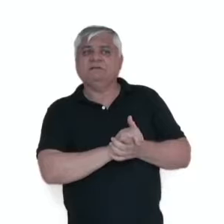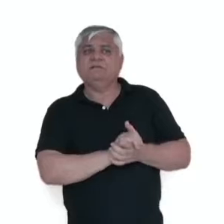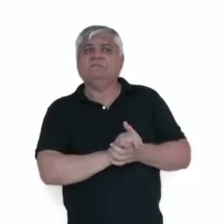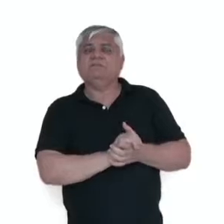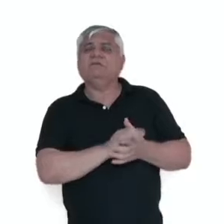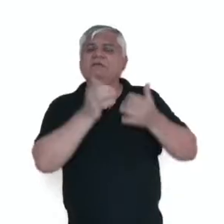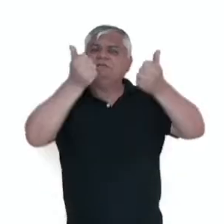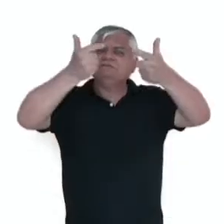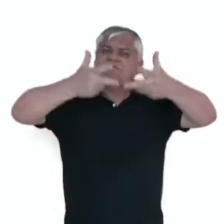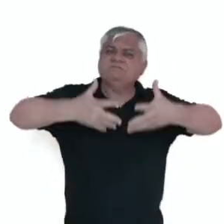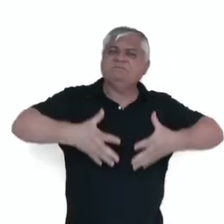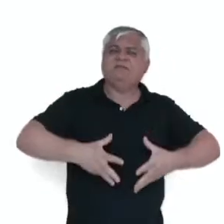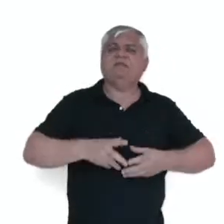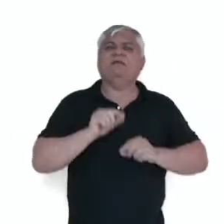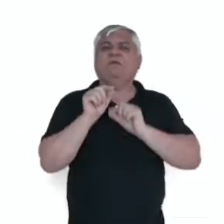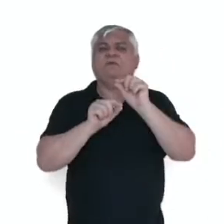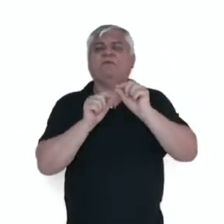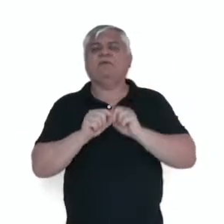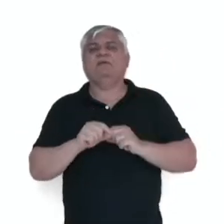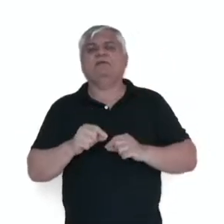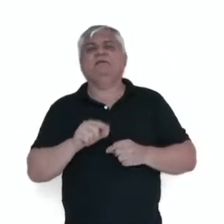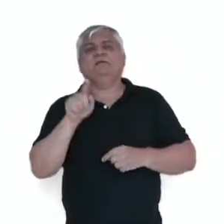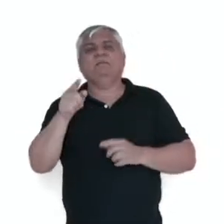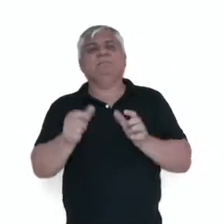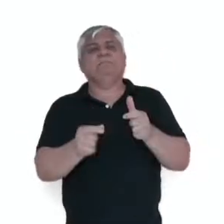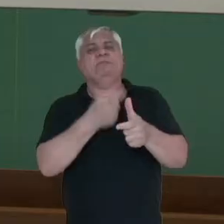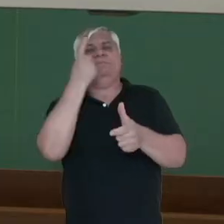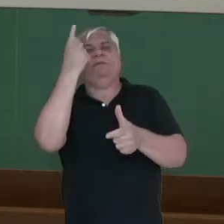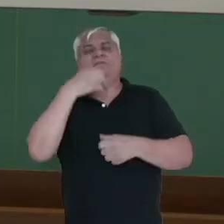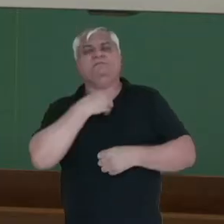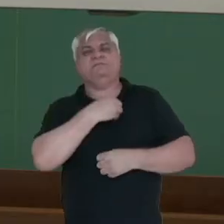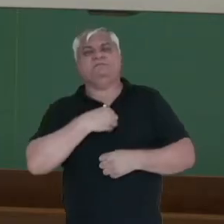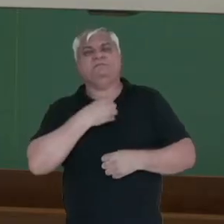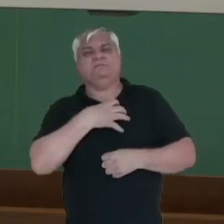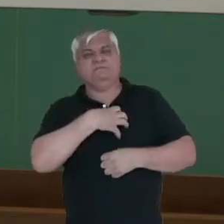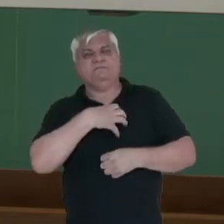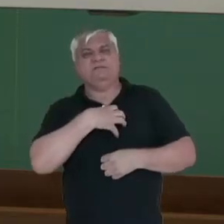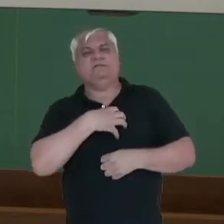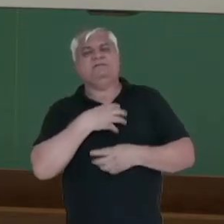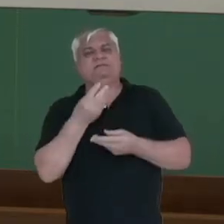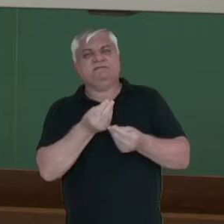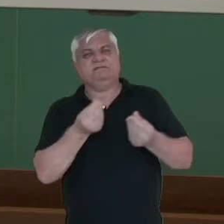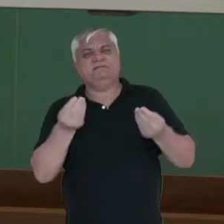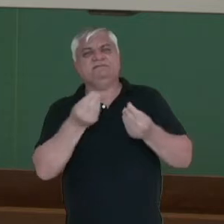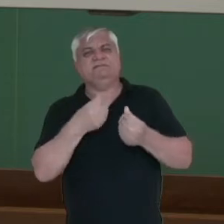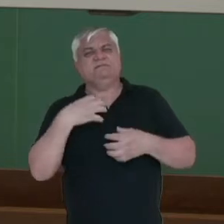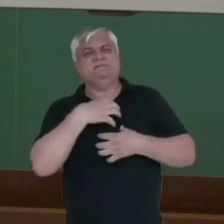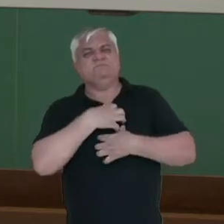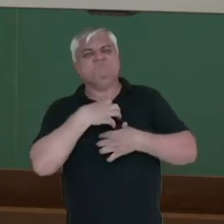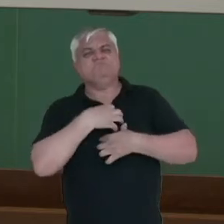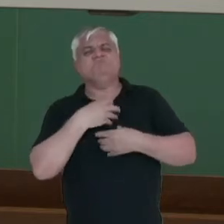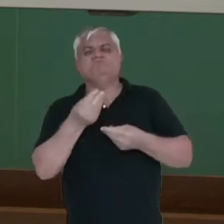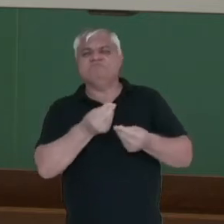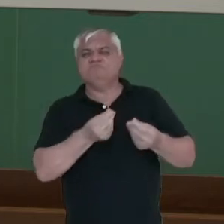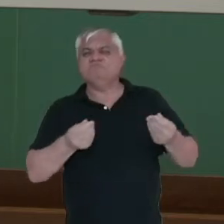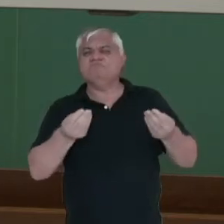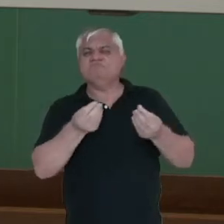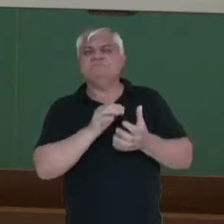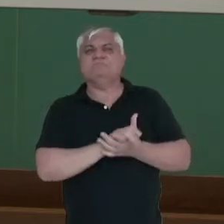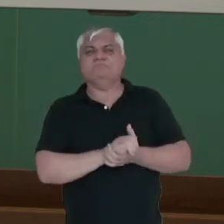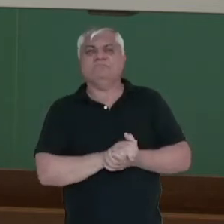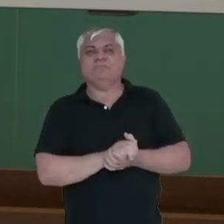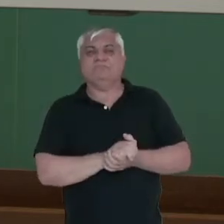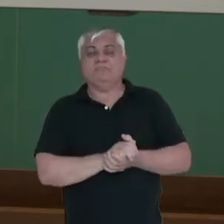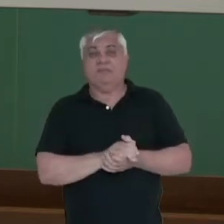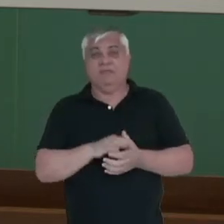que explique a realidade além da experiência sensível. Então, a sua radicalidade. Para o